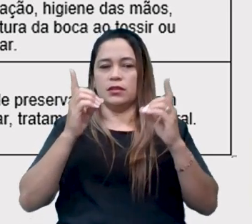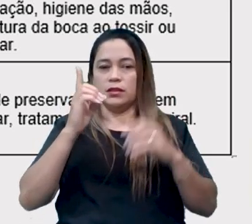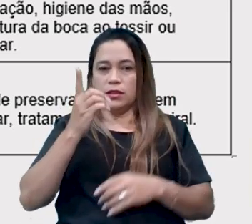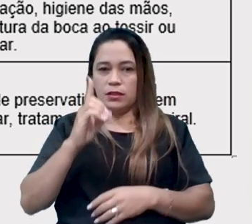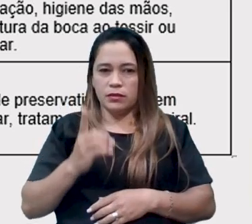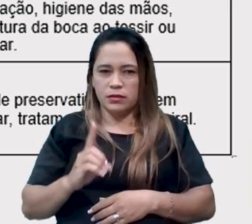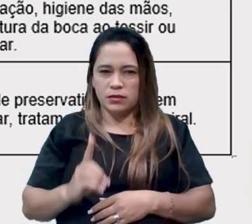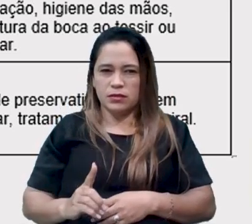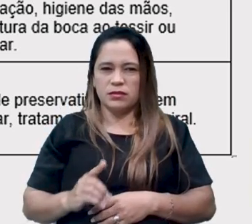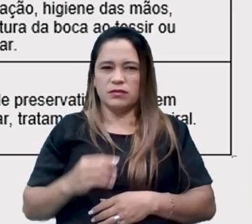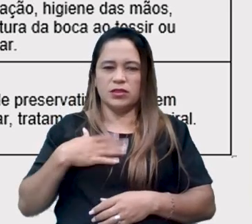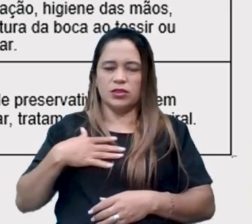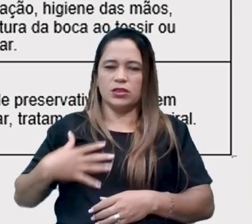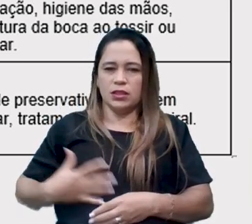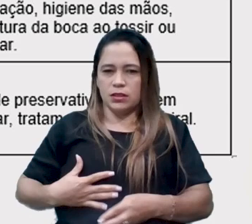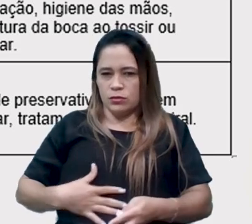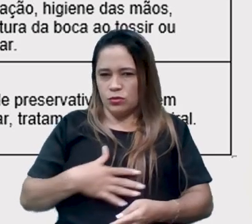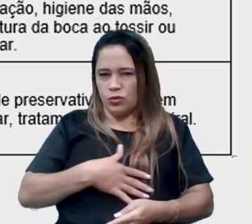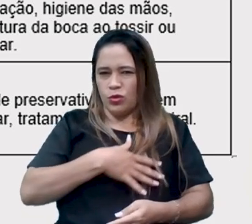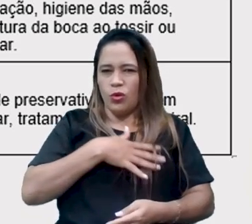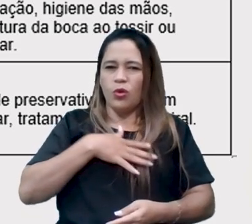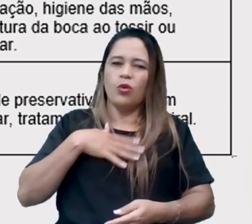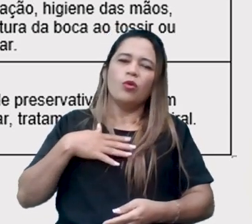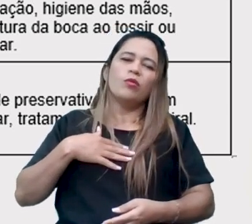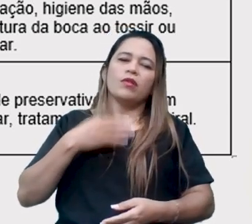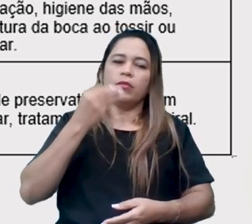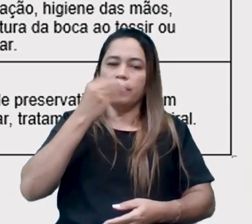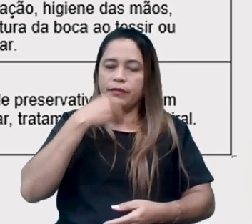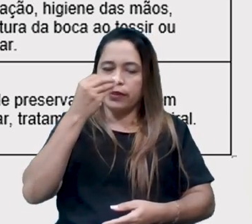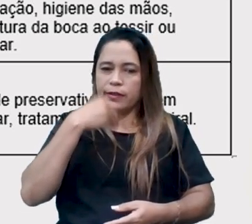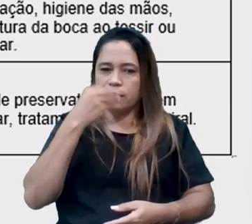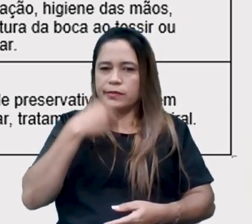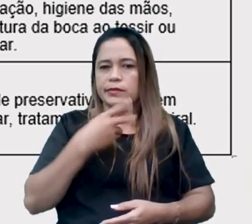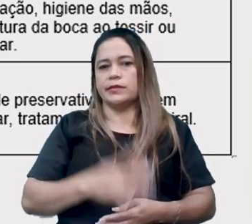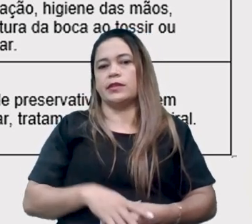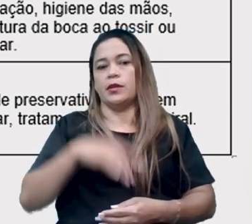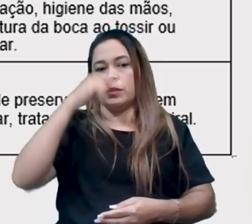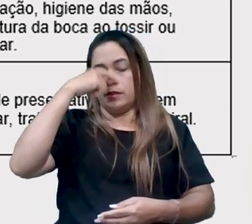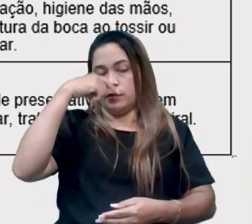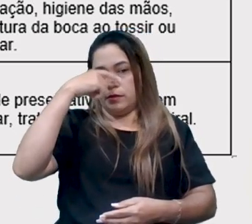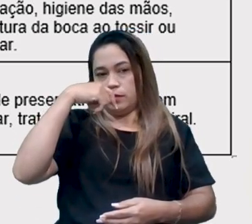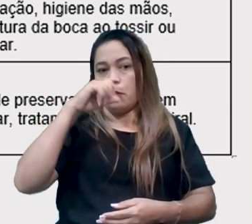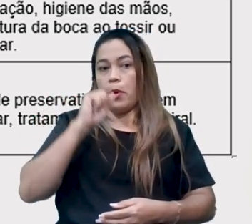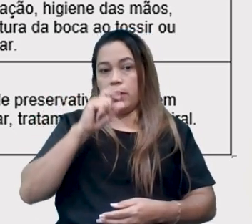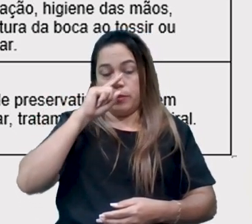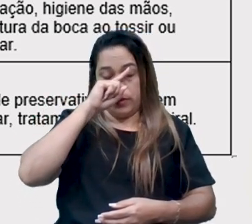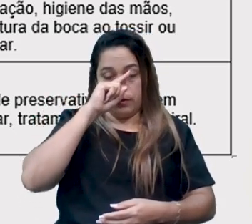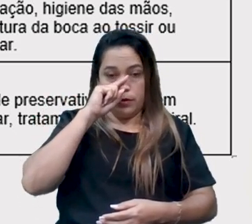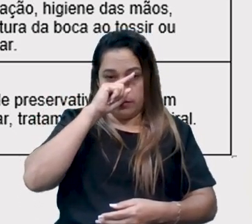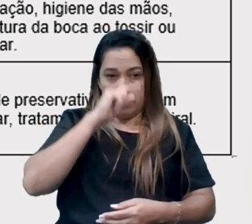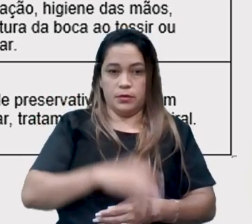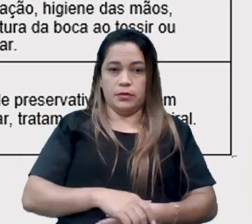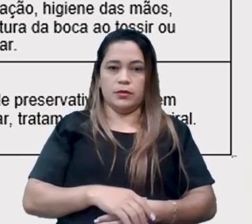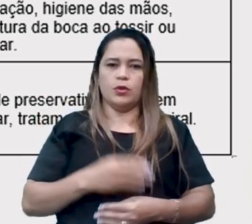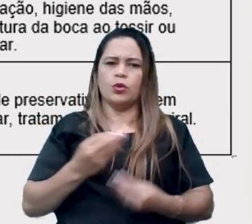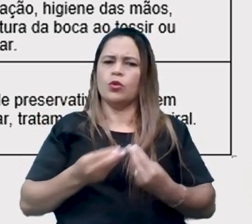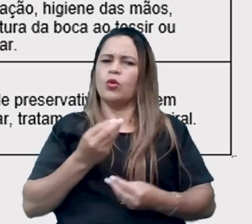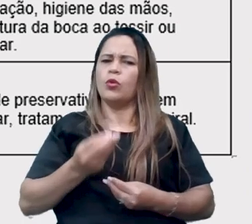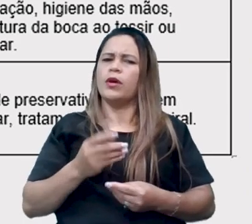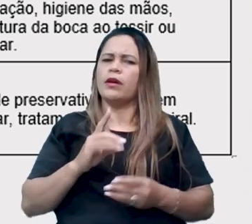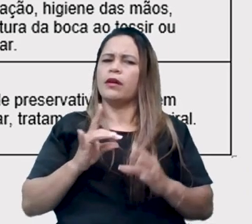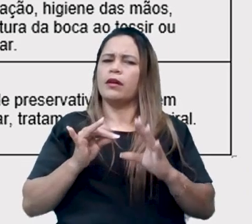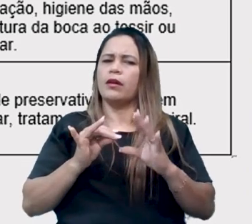deficiência imunológica. Então pensa que uma simples gripe pode ser extremamente o quê? Perigosa. Como é que pega o